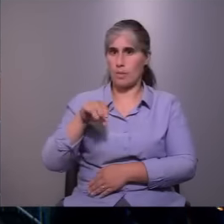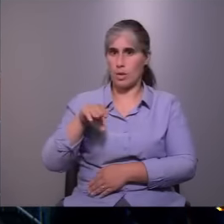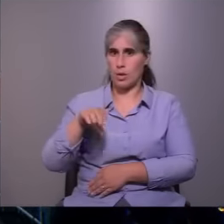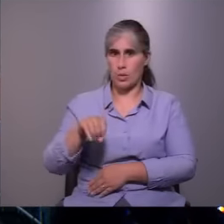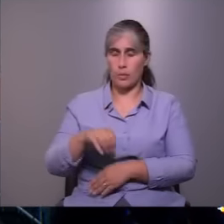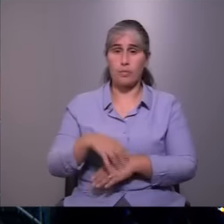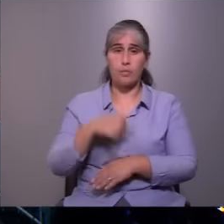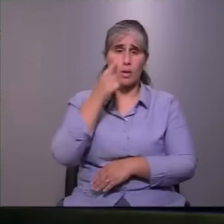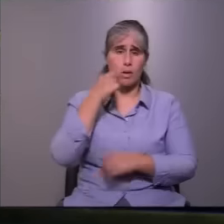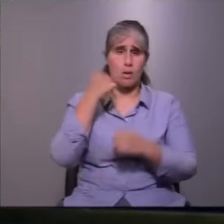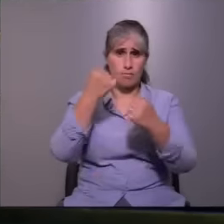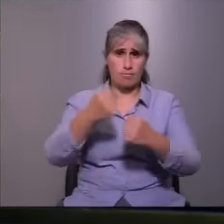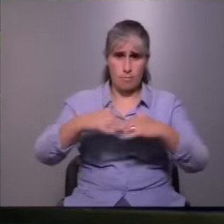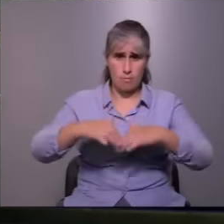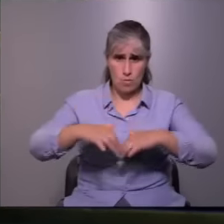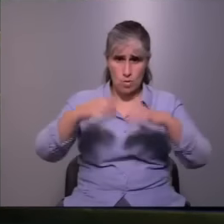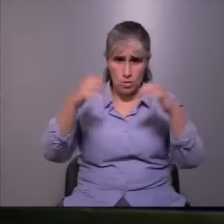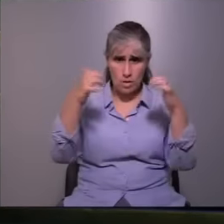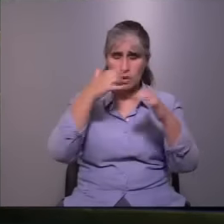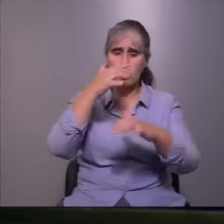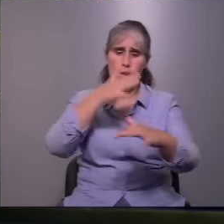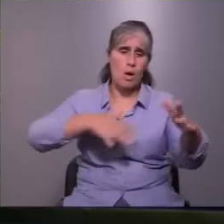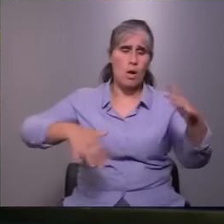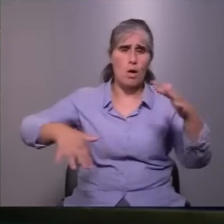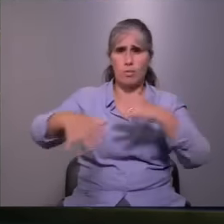Leitura do livro do Deuteronômio.